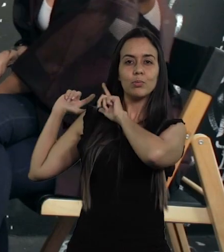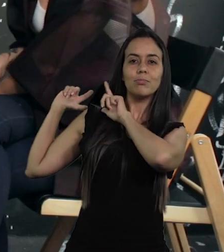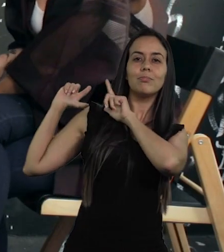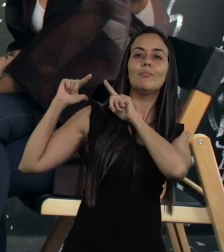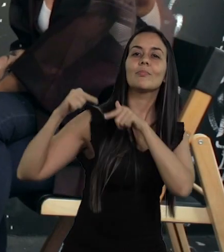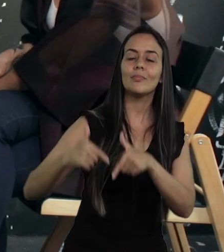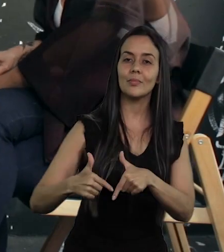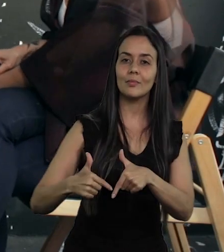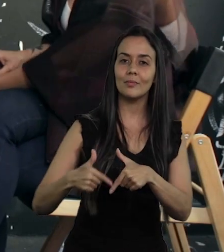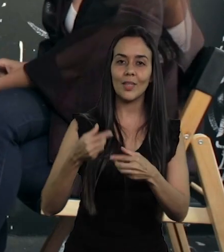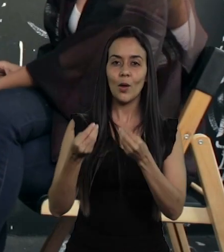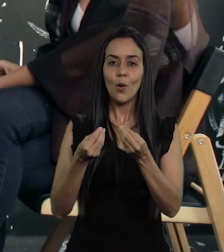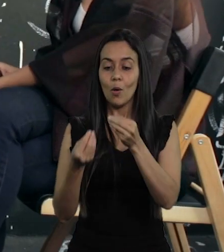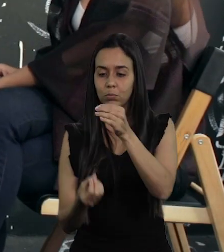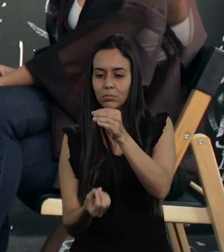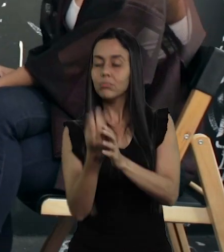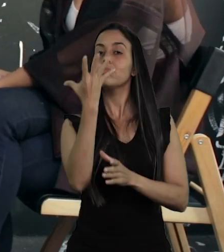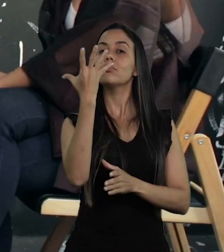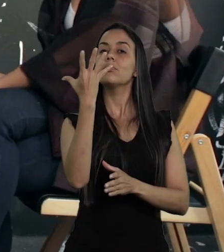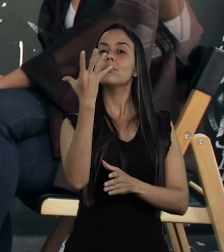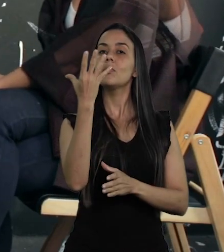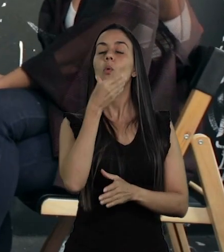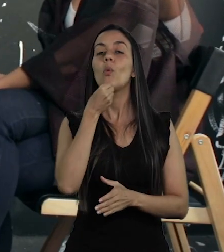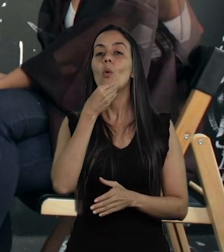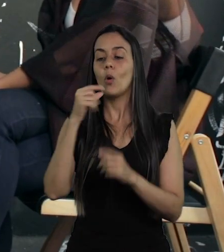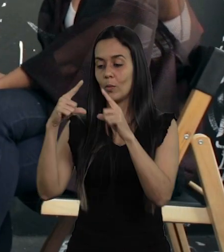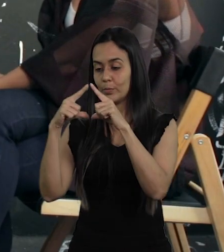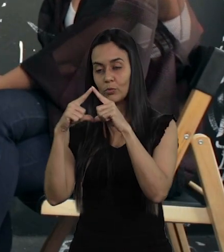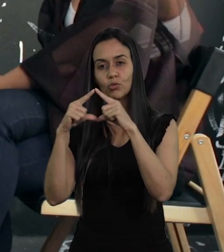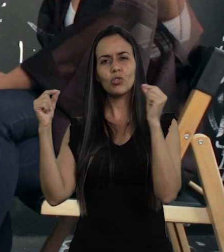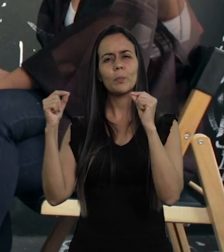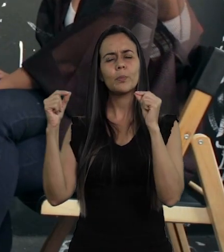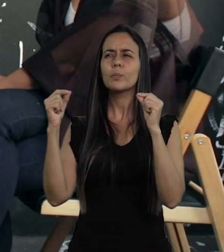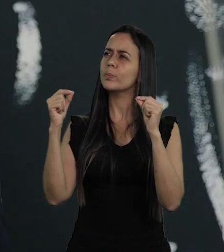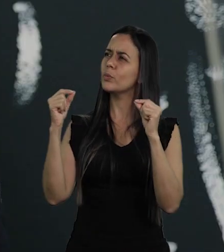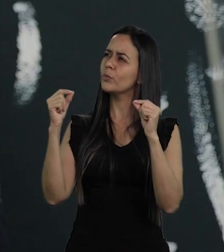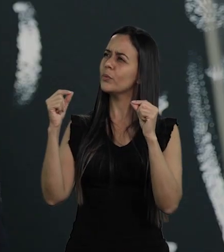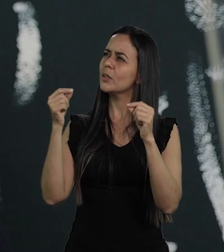não, o próprio Mishima, que é um japonês, o Mishima nasceu acho que em